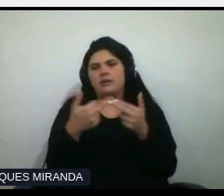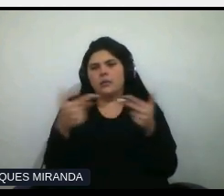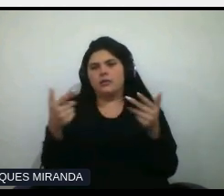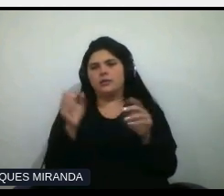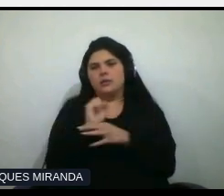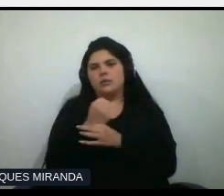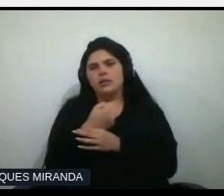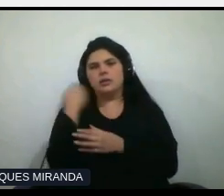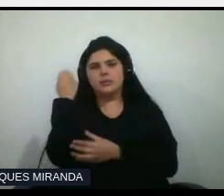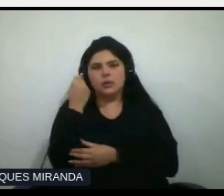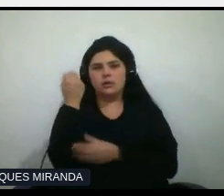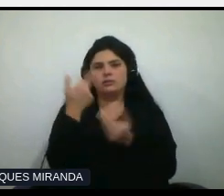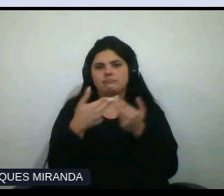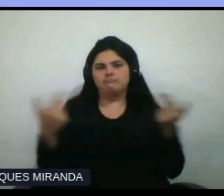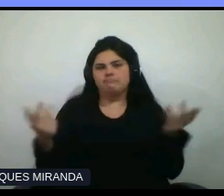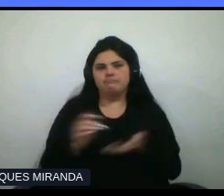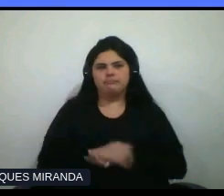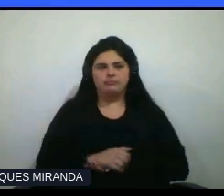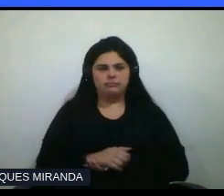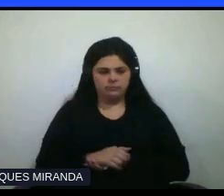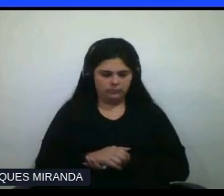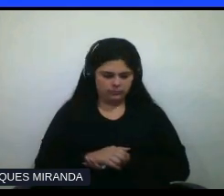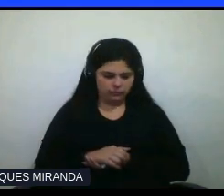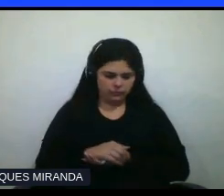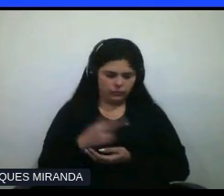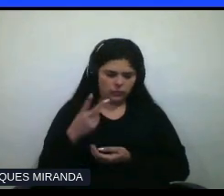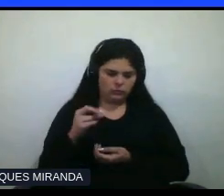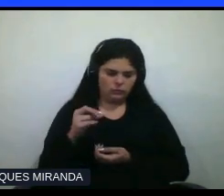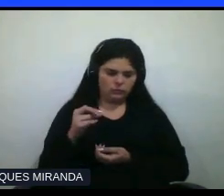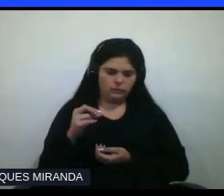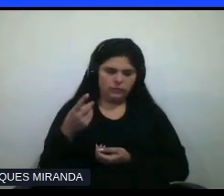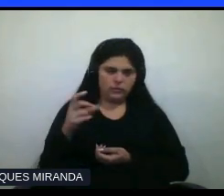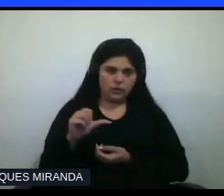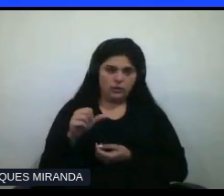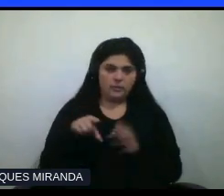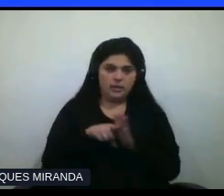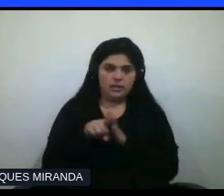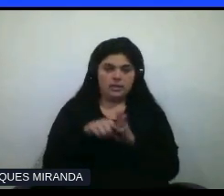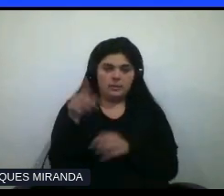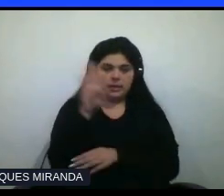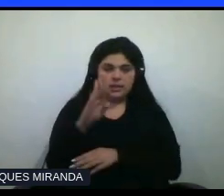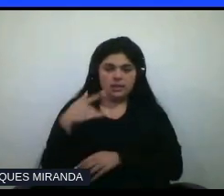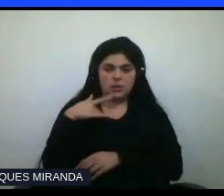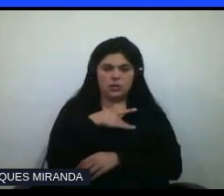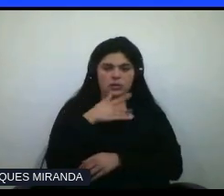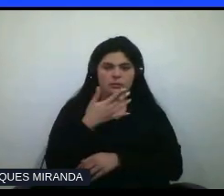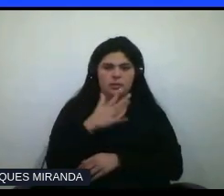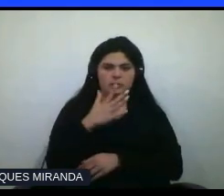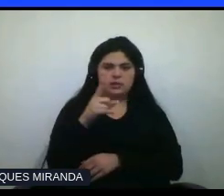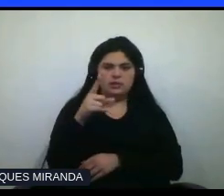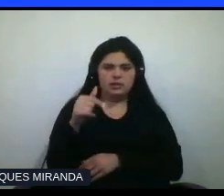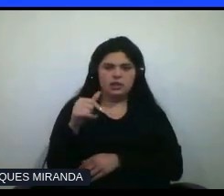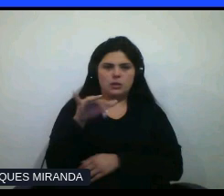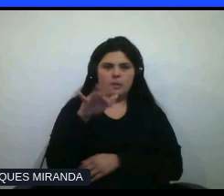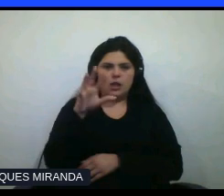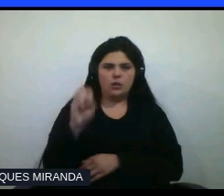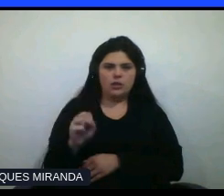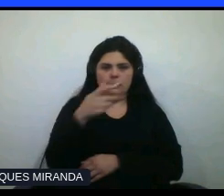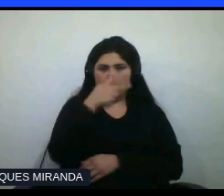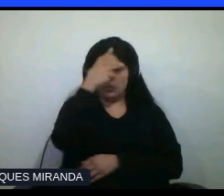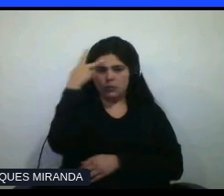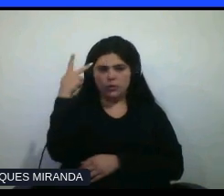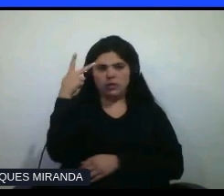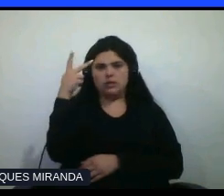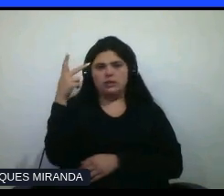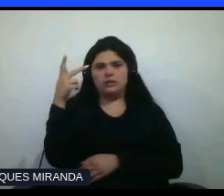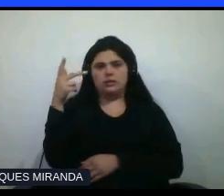segurança psicológica e tudo mais. Em 2019 também a Pesquisa Nacional de Saúde estimou ali mais ou menos 17 milhões de